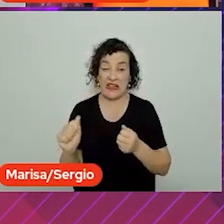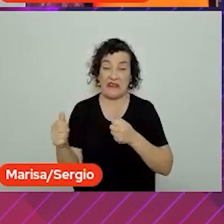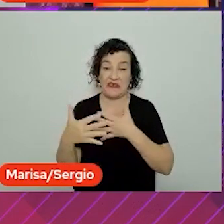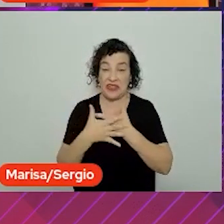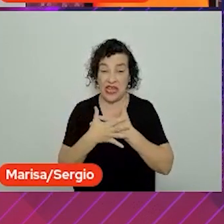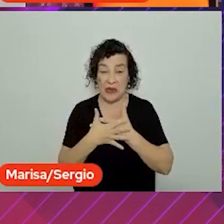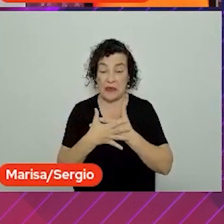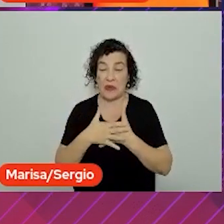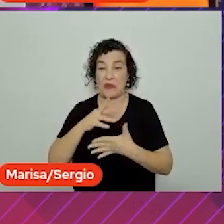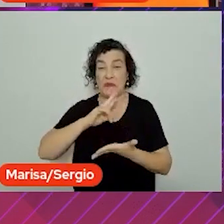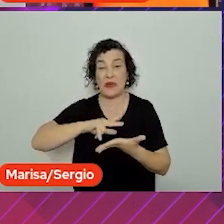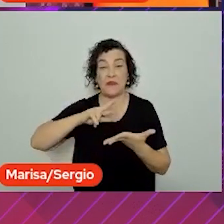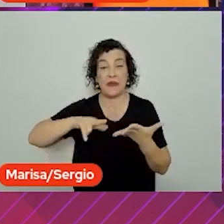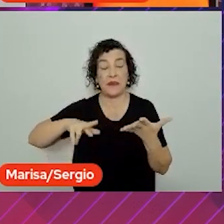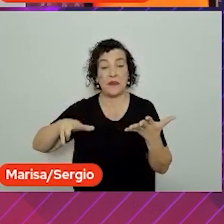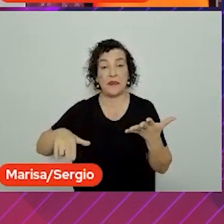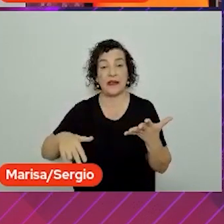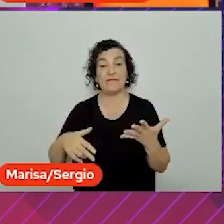disso, daquilo,